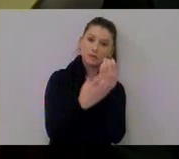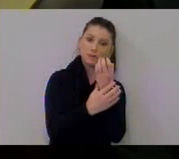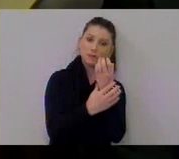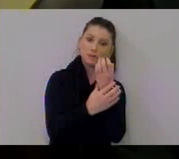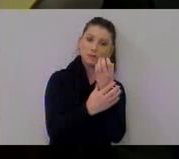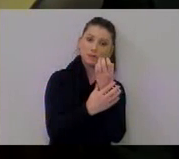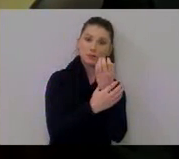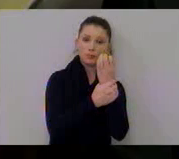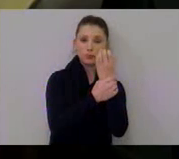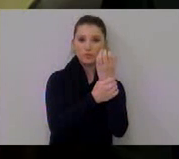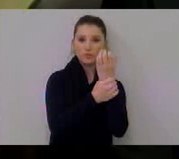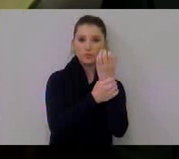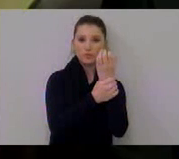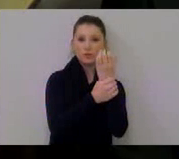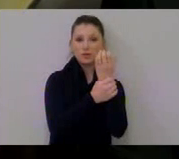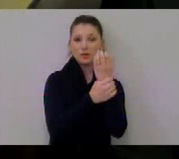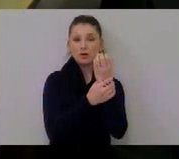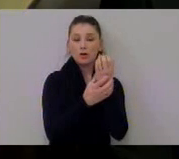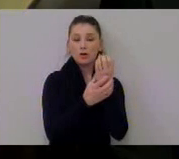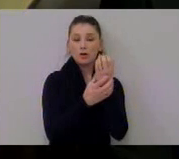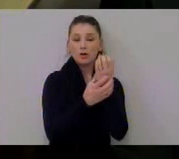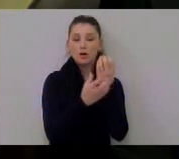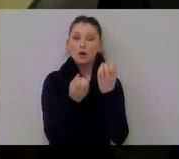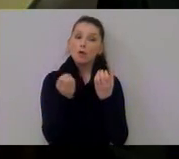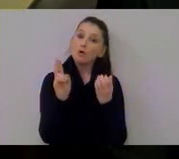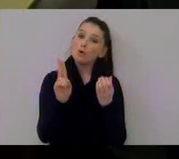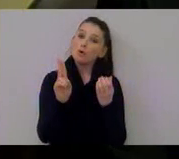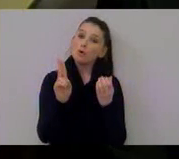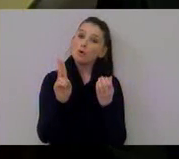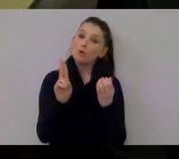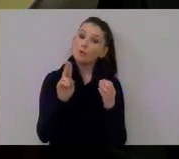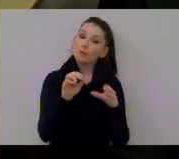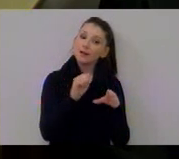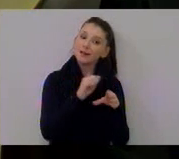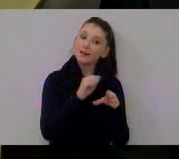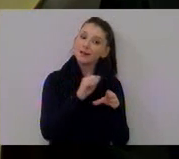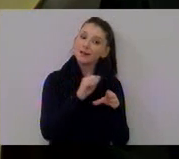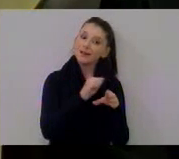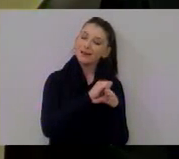apagar as marcas cruéis